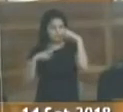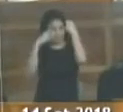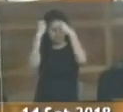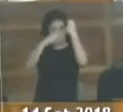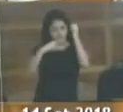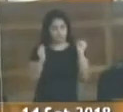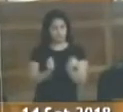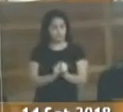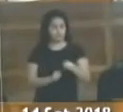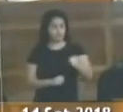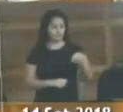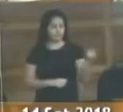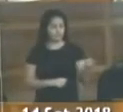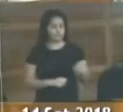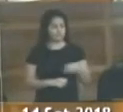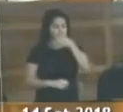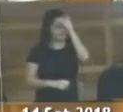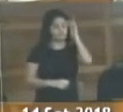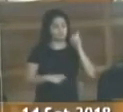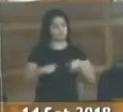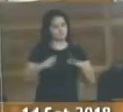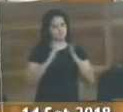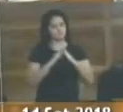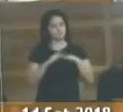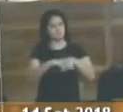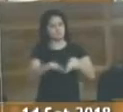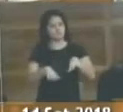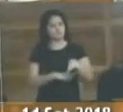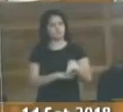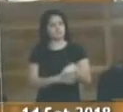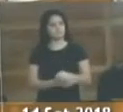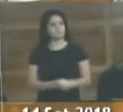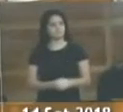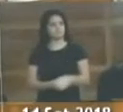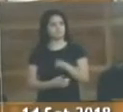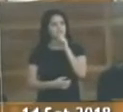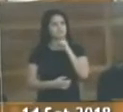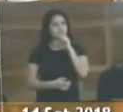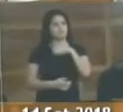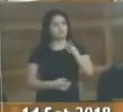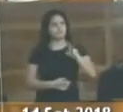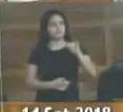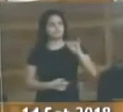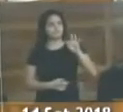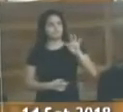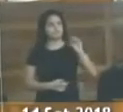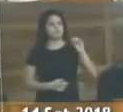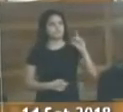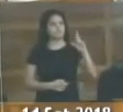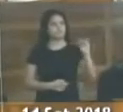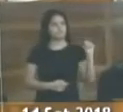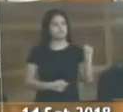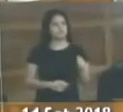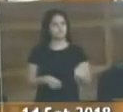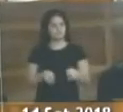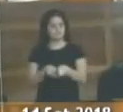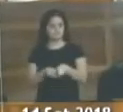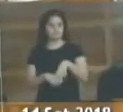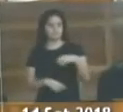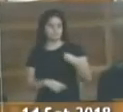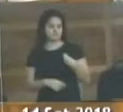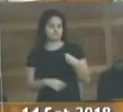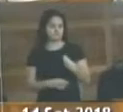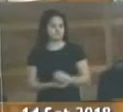outros moradores, com a avó da Vitória também, que está aqui presente. Ela foi